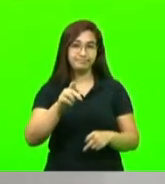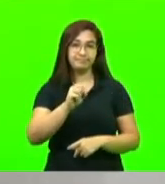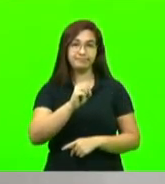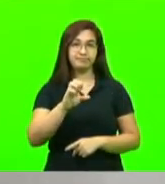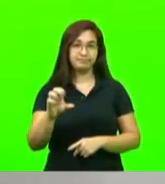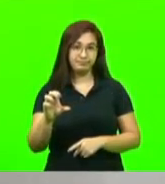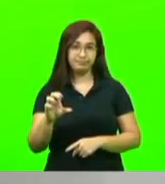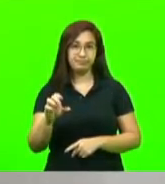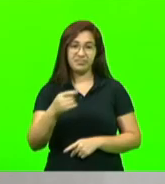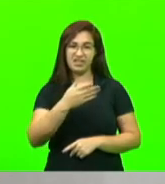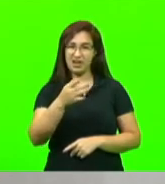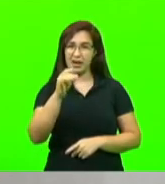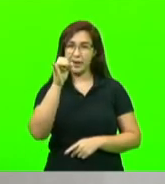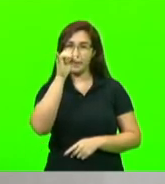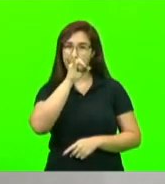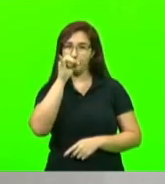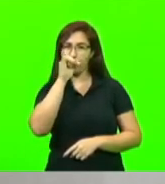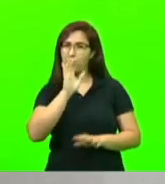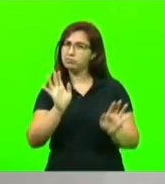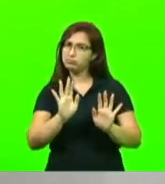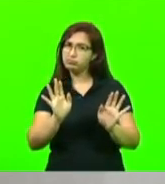mais bobos nem nada,